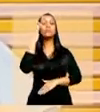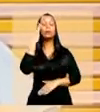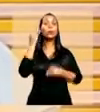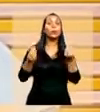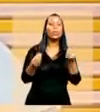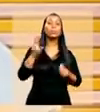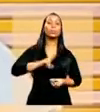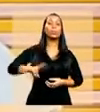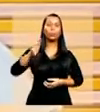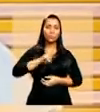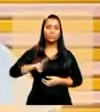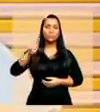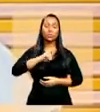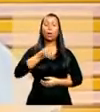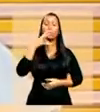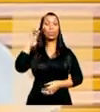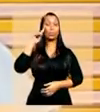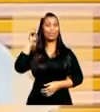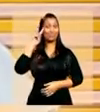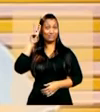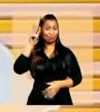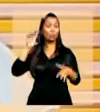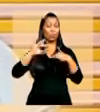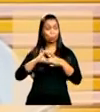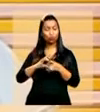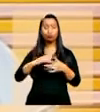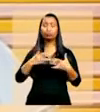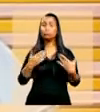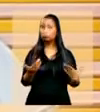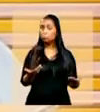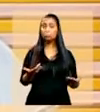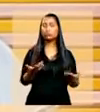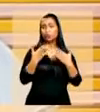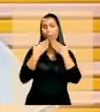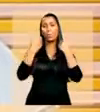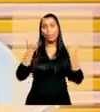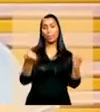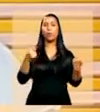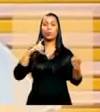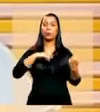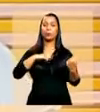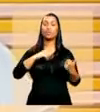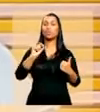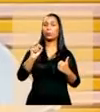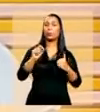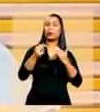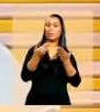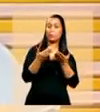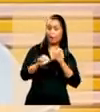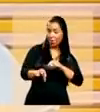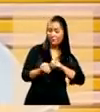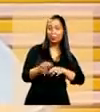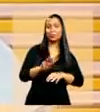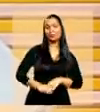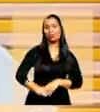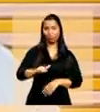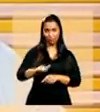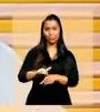e saber como utilizá-la, tendo uma boa história na mão, não tem ferramenta melhor para a educação